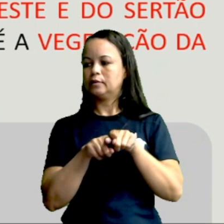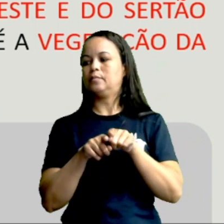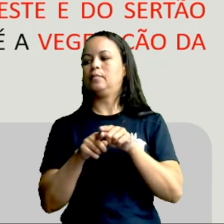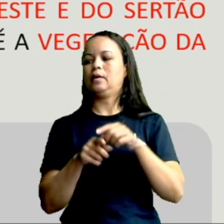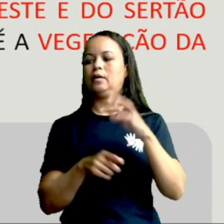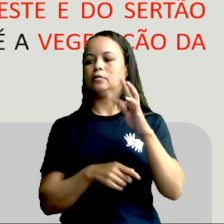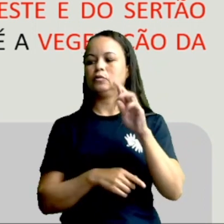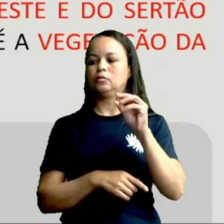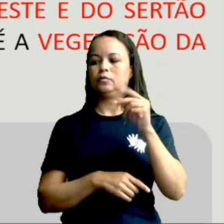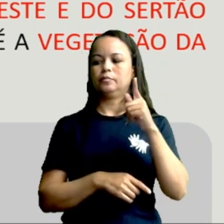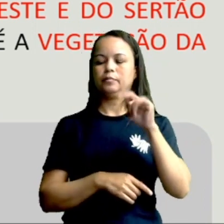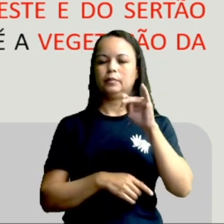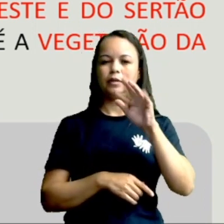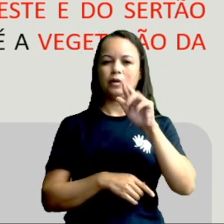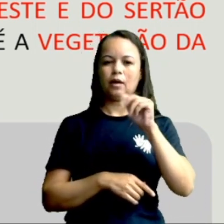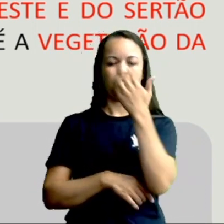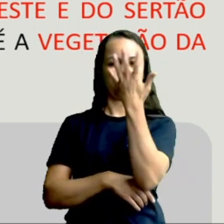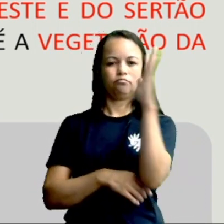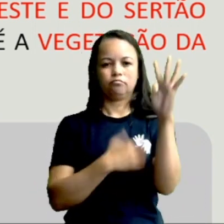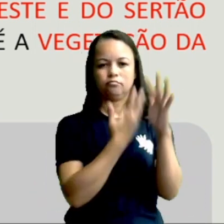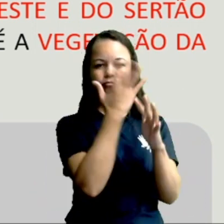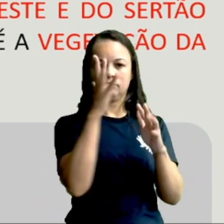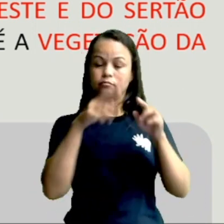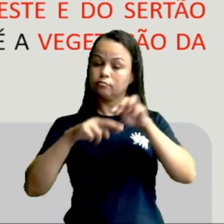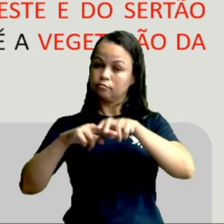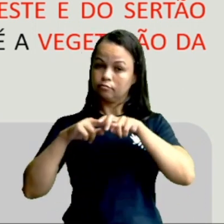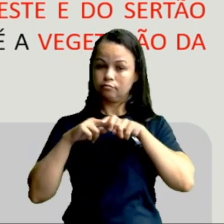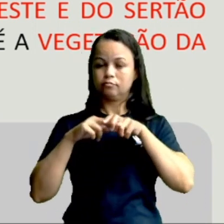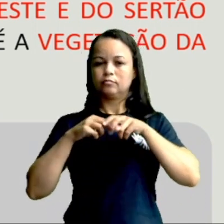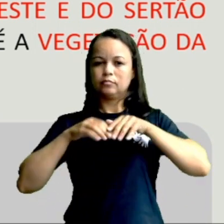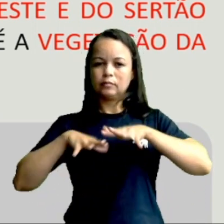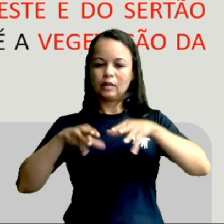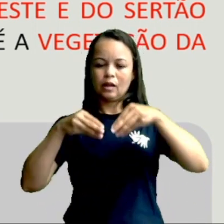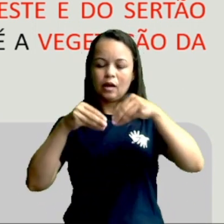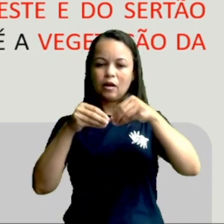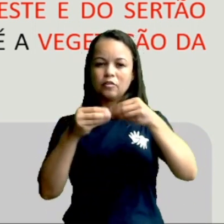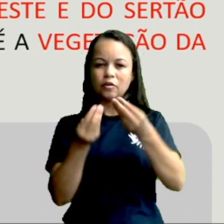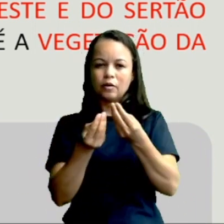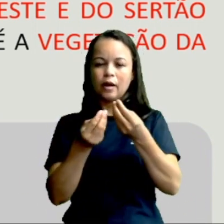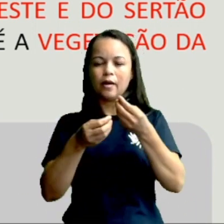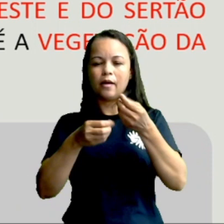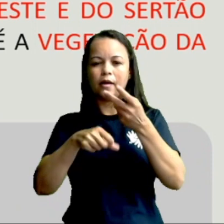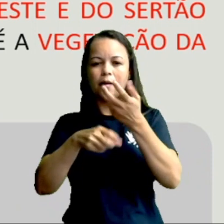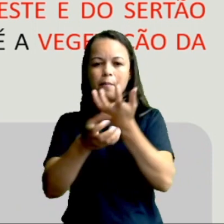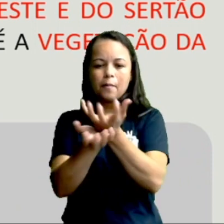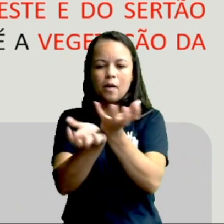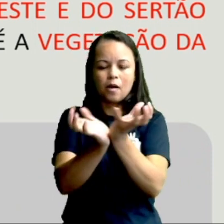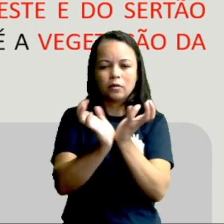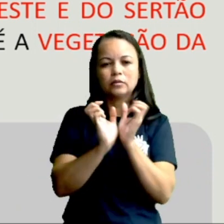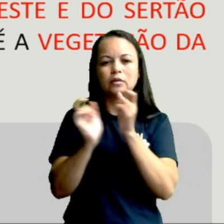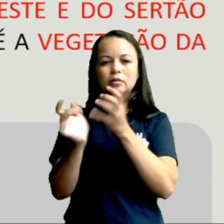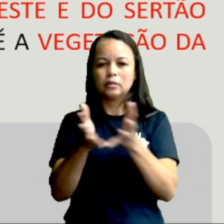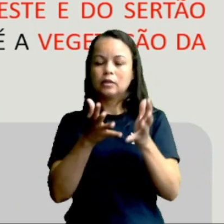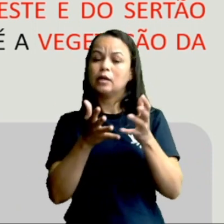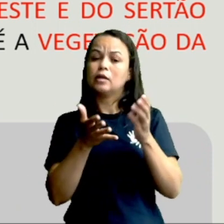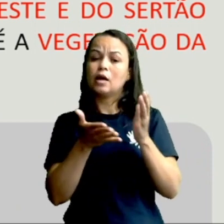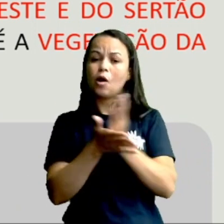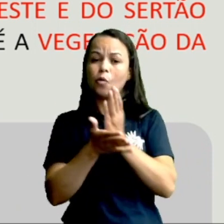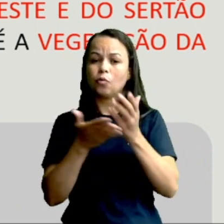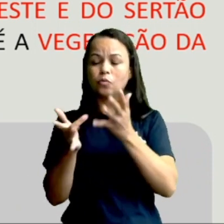oceano. Por isso são identificadas vegetações rasteiras, coqueiros, mangues e, em alguns